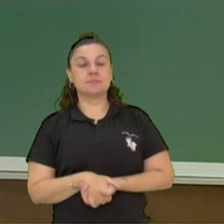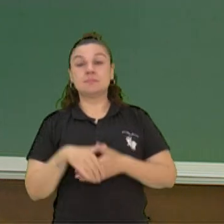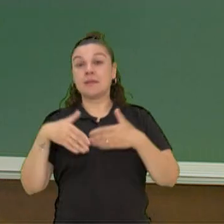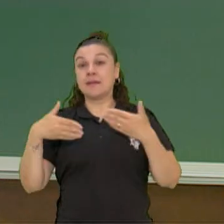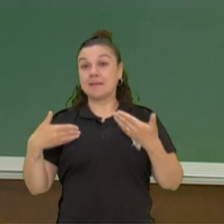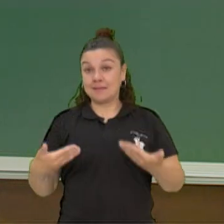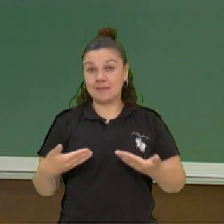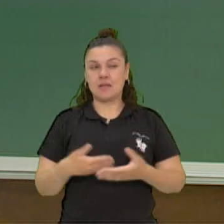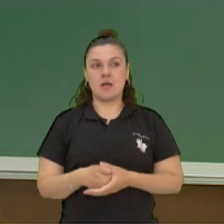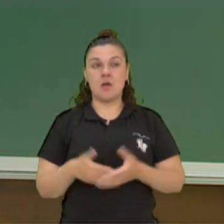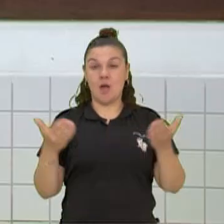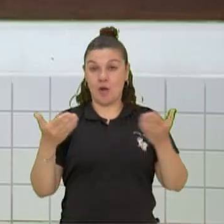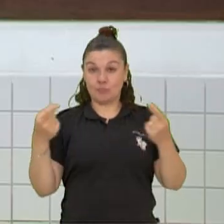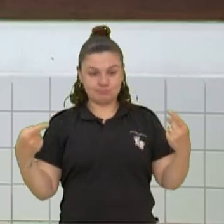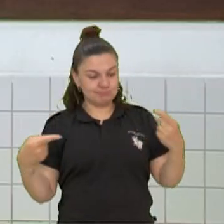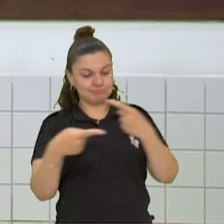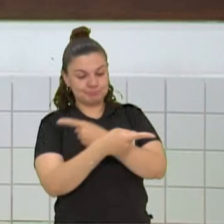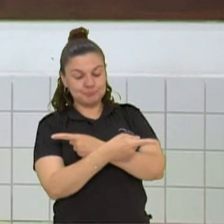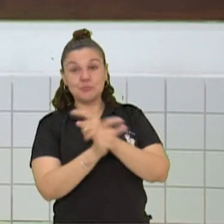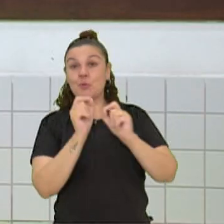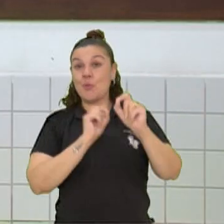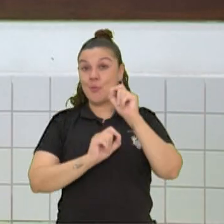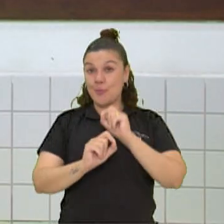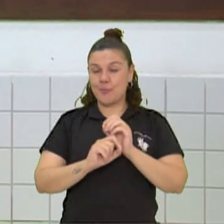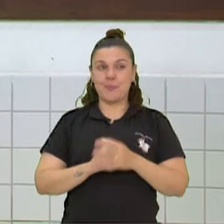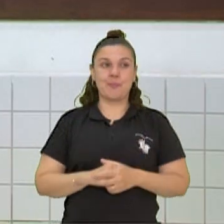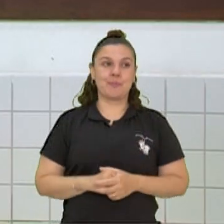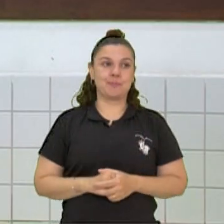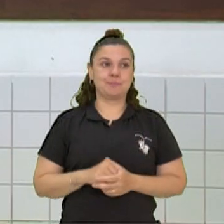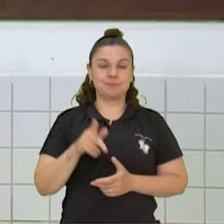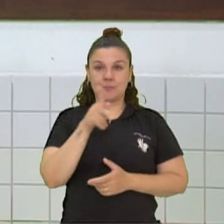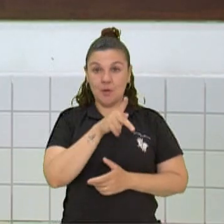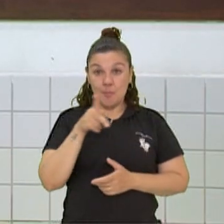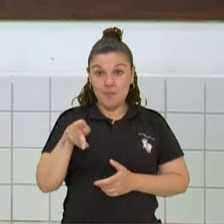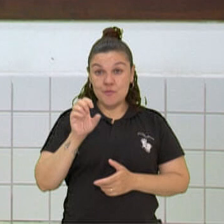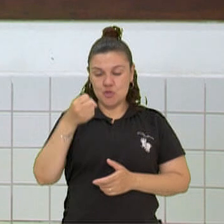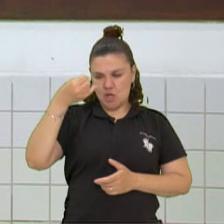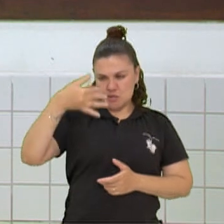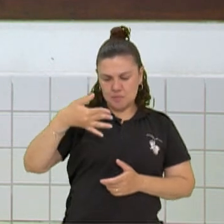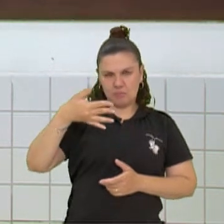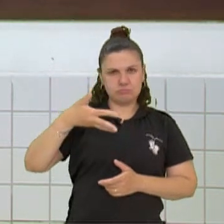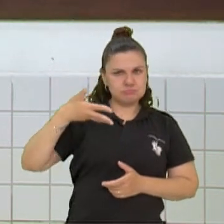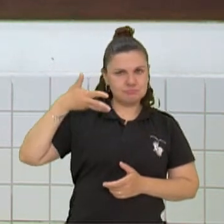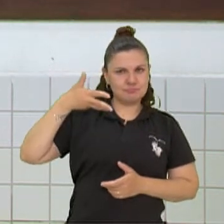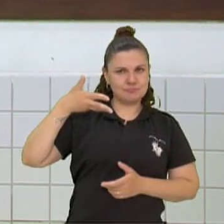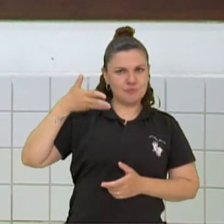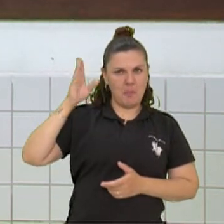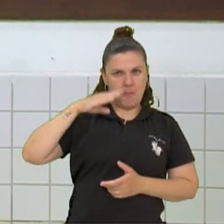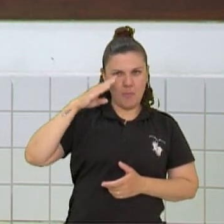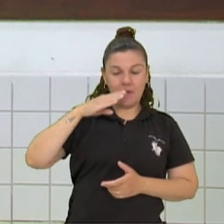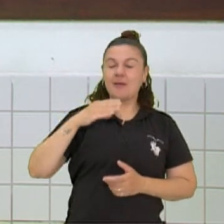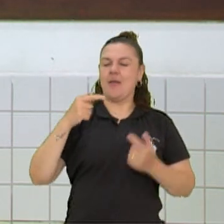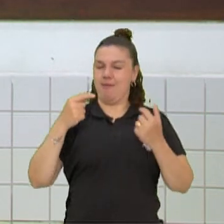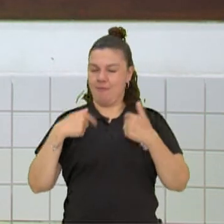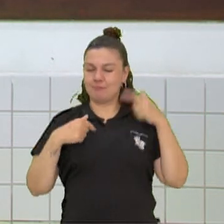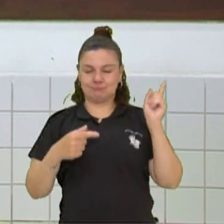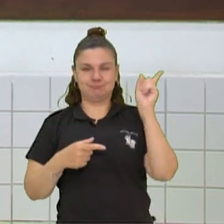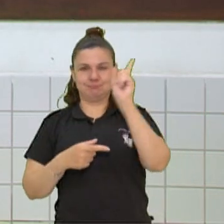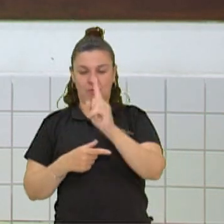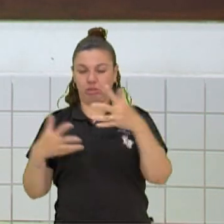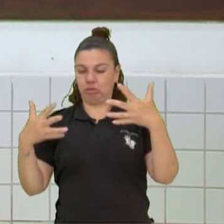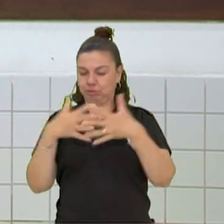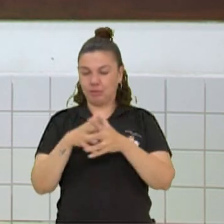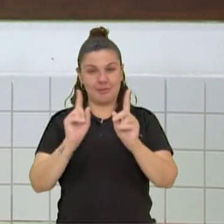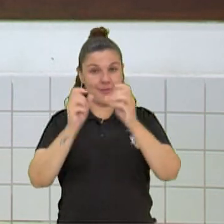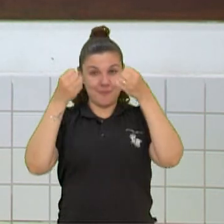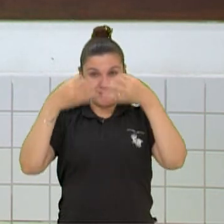Agora a gente vem na contramão dessas informações, né? O professor veio para confundir e não para explicar.